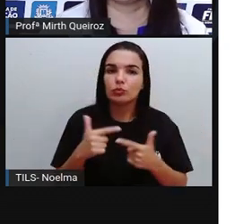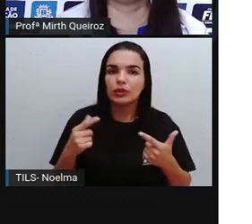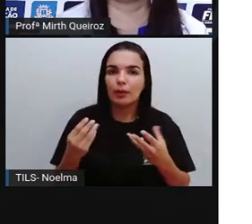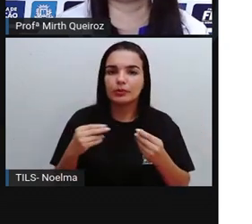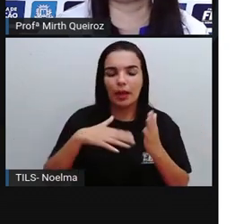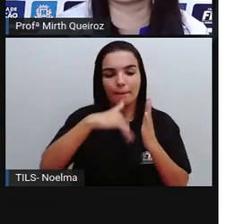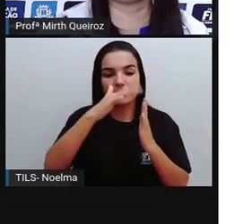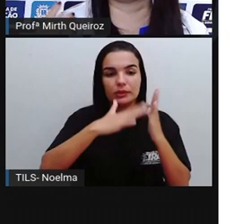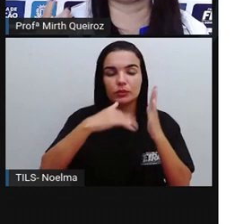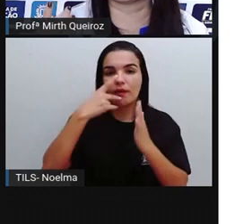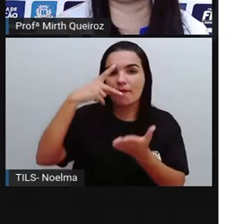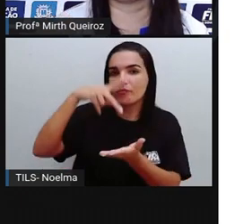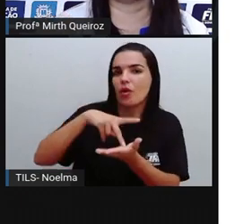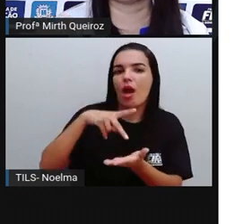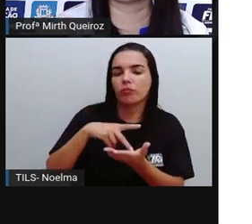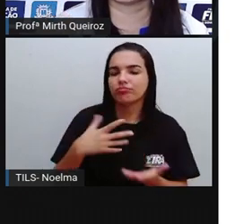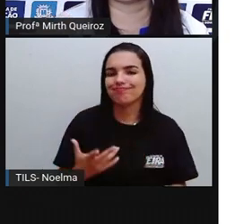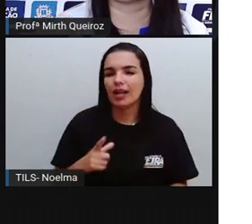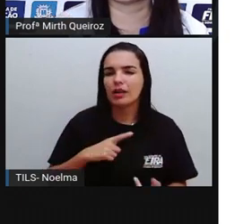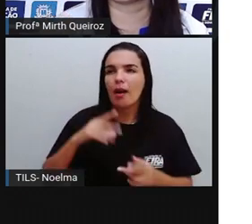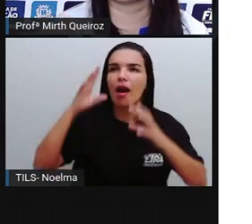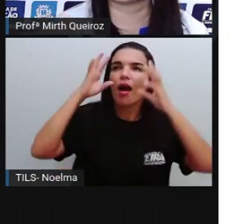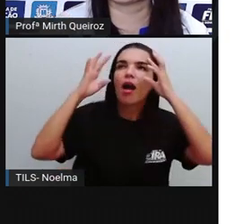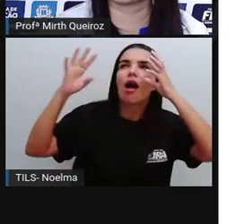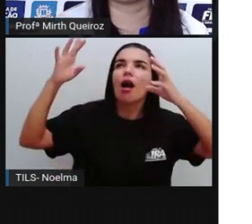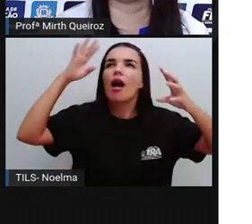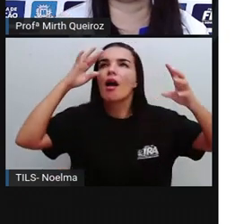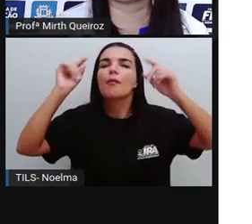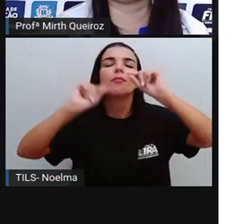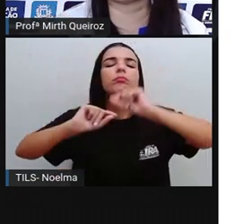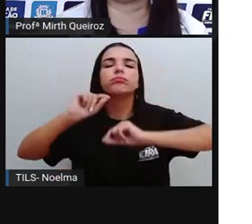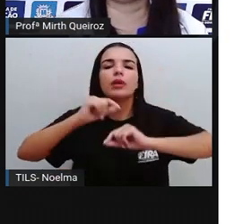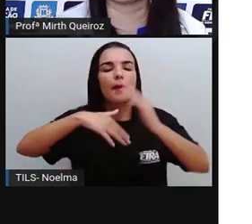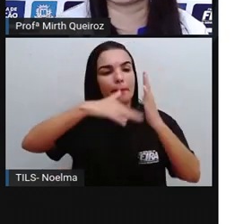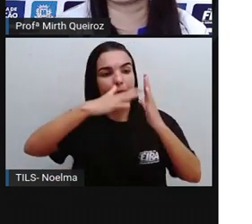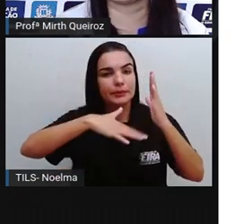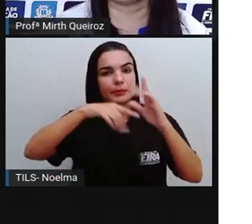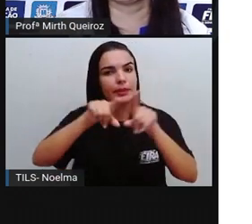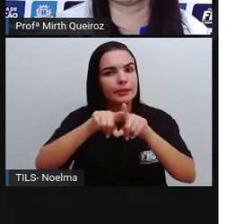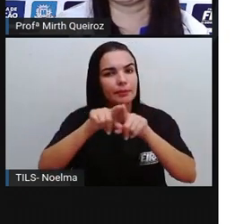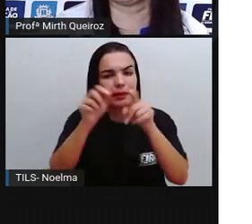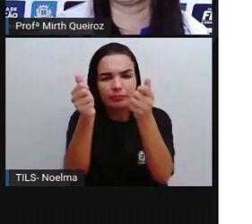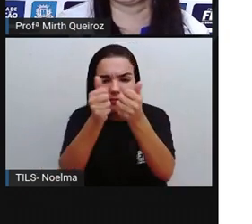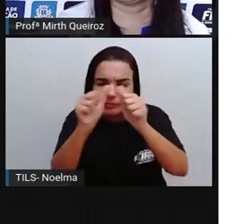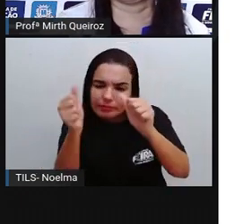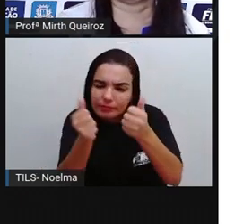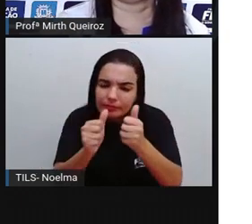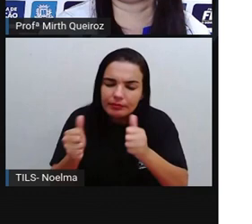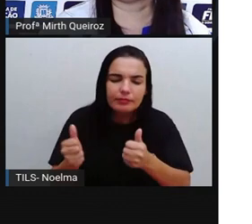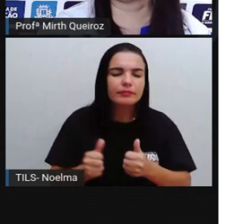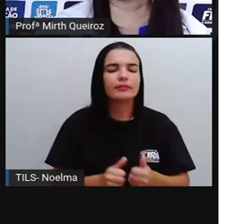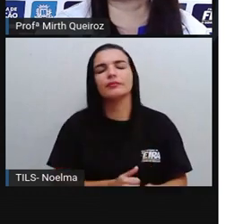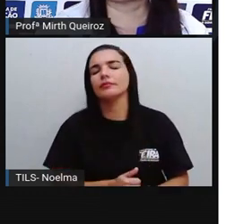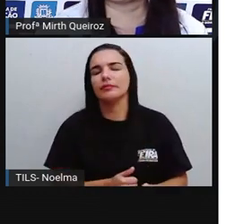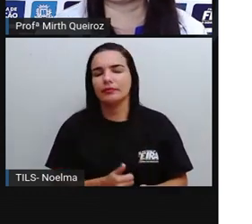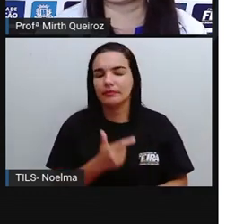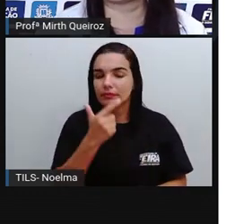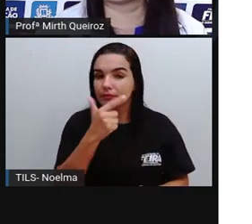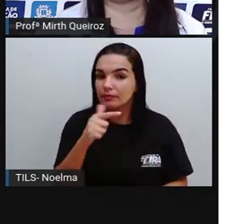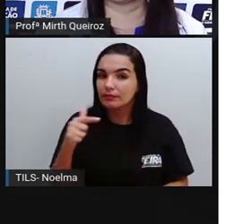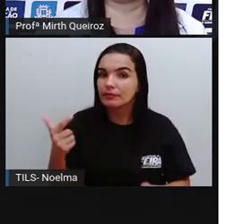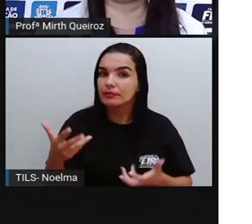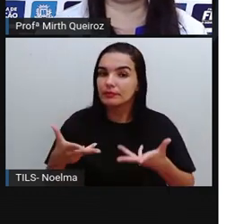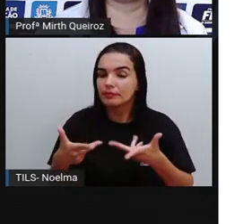imaginário. E a gente percebe essa presença do imaginário nas obras de Bavarelli, não só na pintura, uma vez que ele tem outras